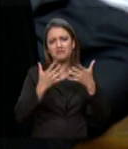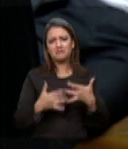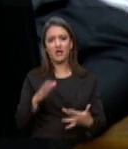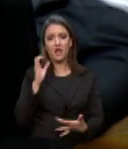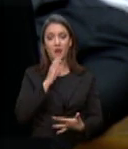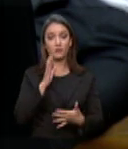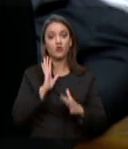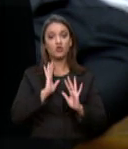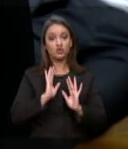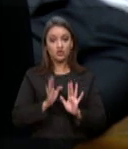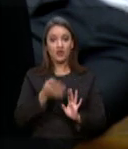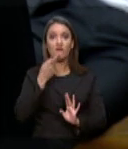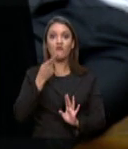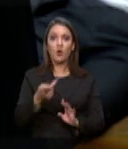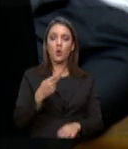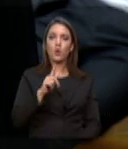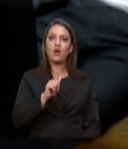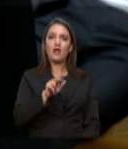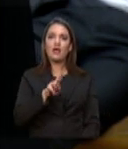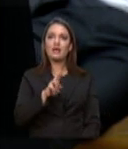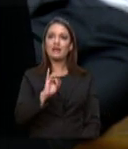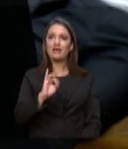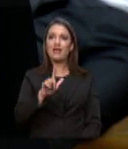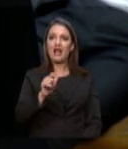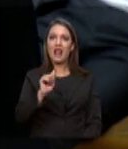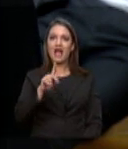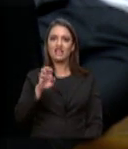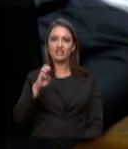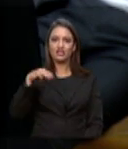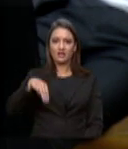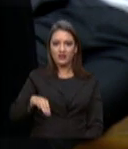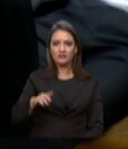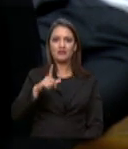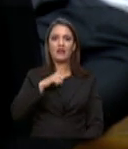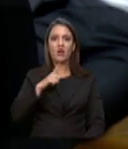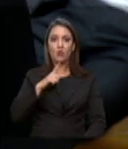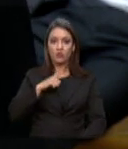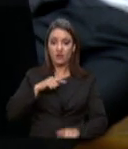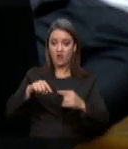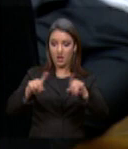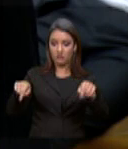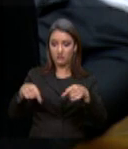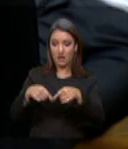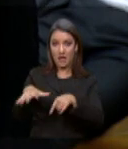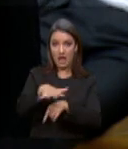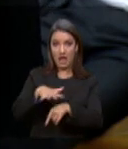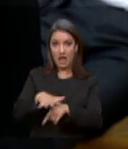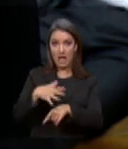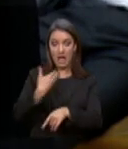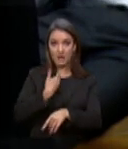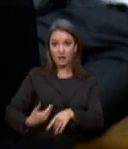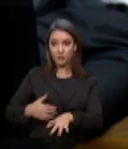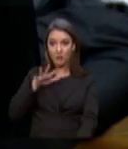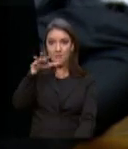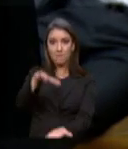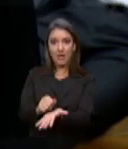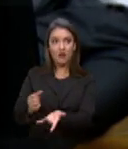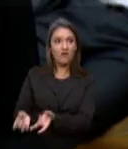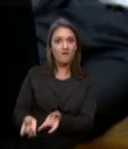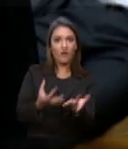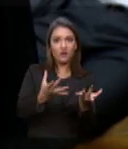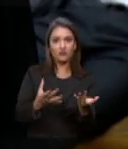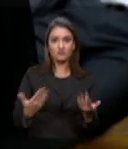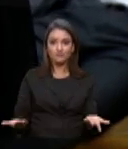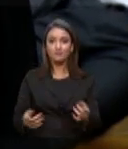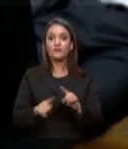foi citado aqui a MP da grilagem, premia invasões de imóveis públicos ocorridas entre 2011 e 2012. Nós trazemos aqui os decretos